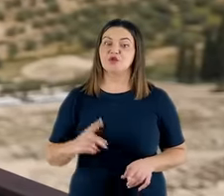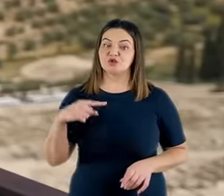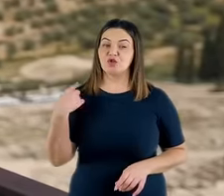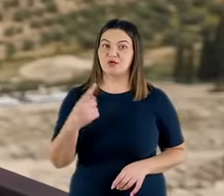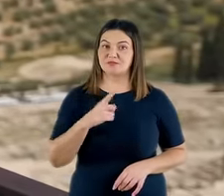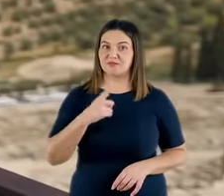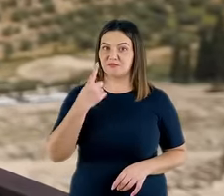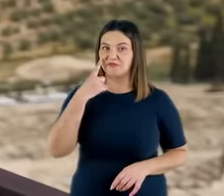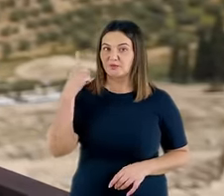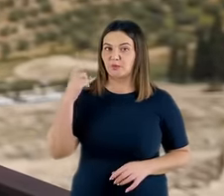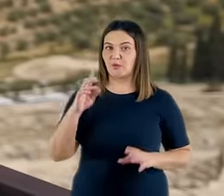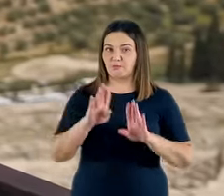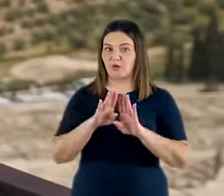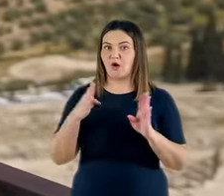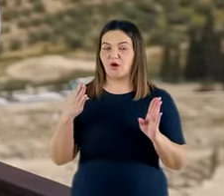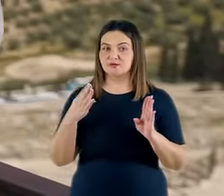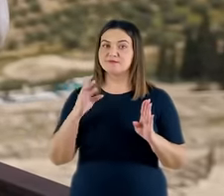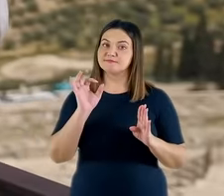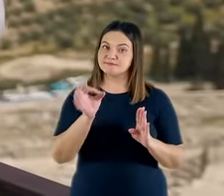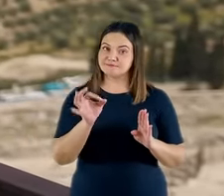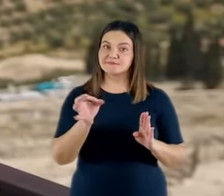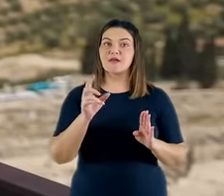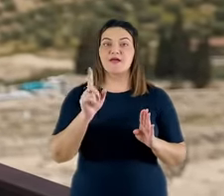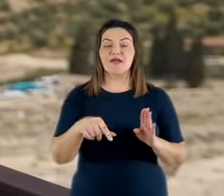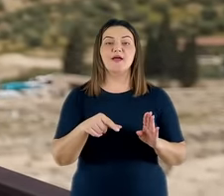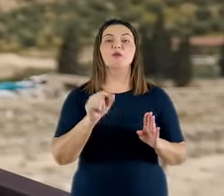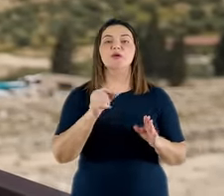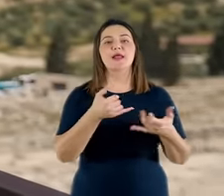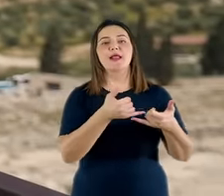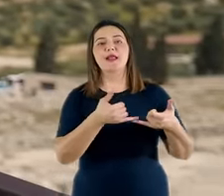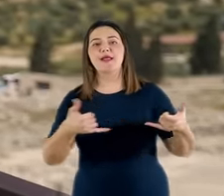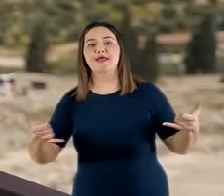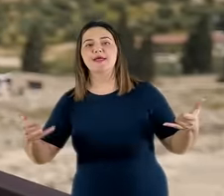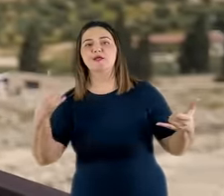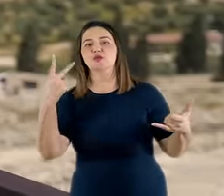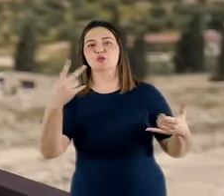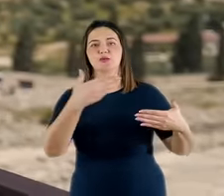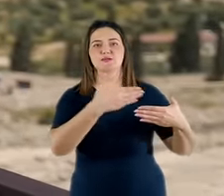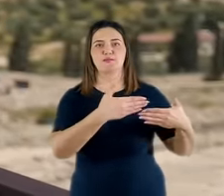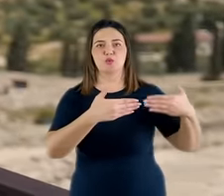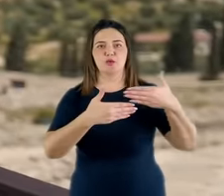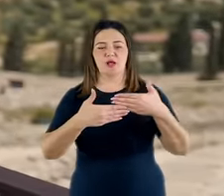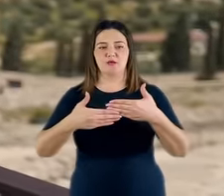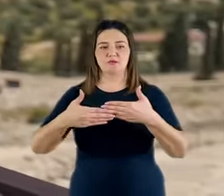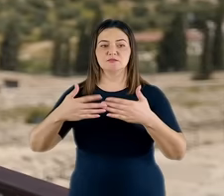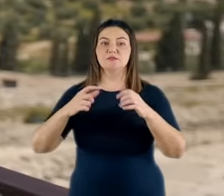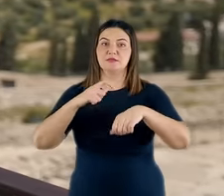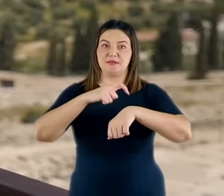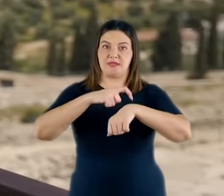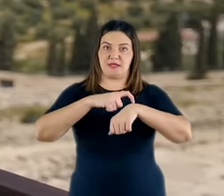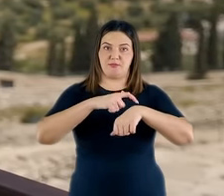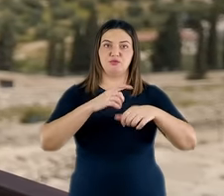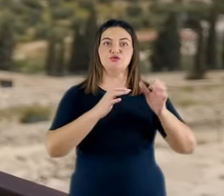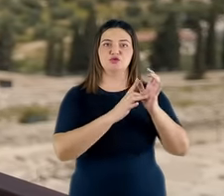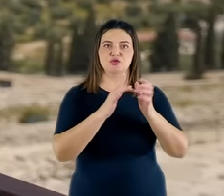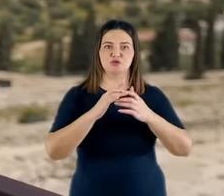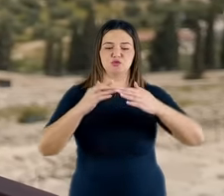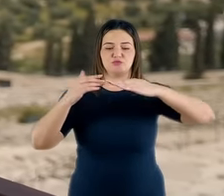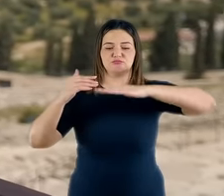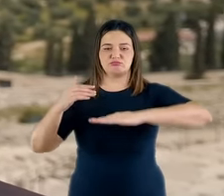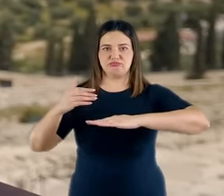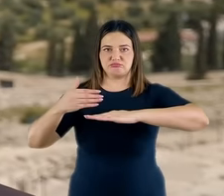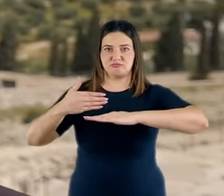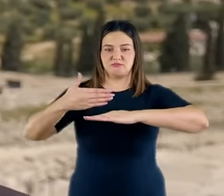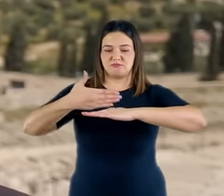Curiosamente, o que nós temos ali atrás é justamente a linha sequencial de duas muralhas de Jerusalém. A do tempo de Jesus, que hoje não pode